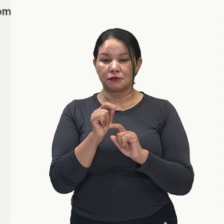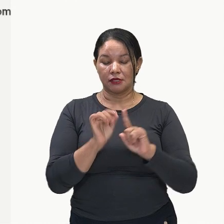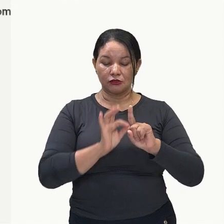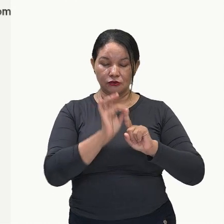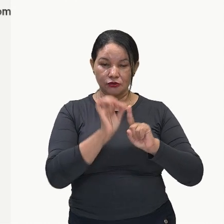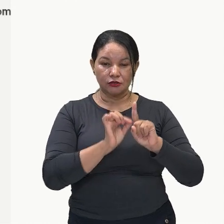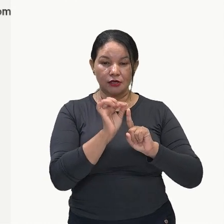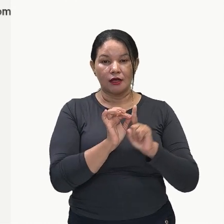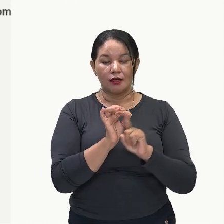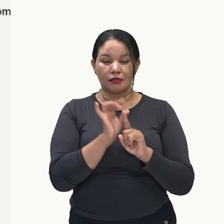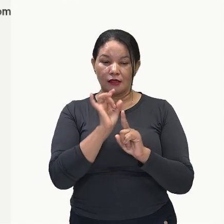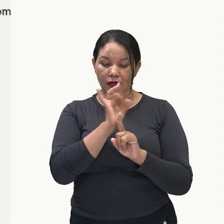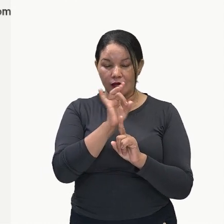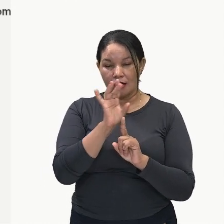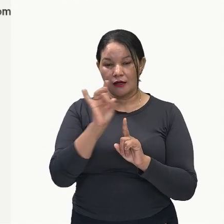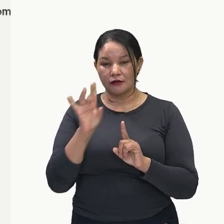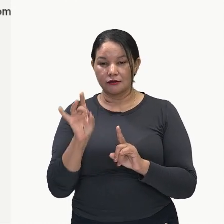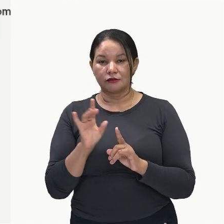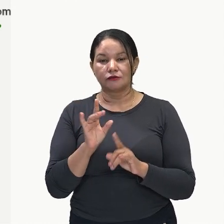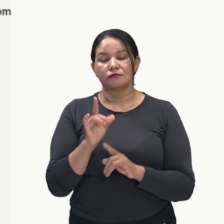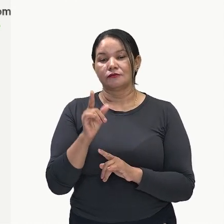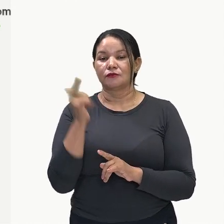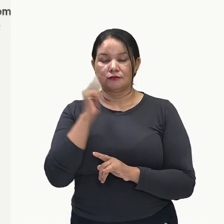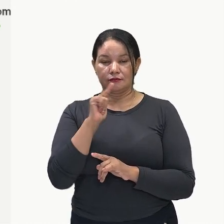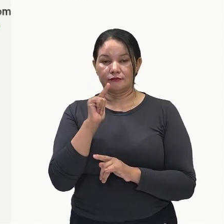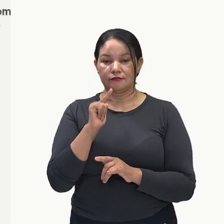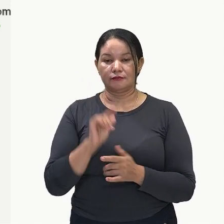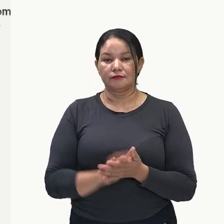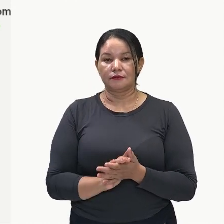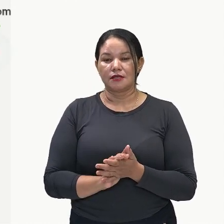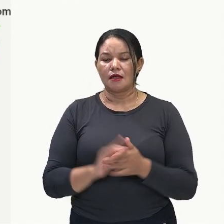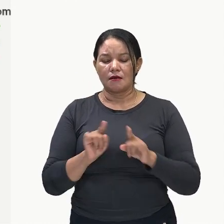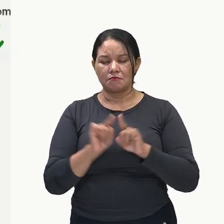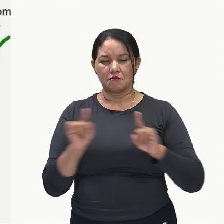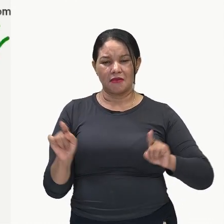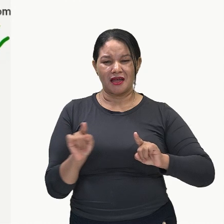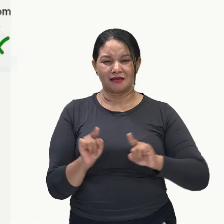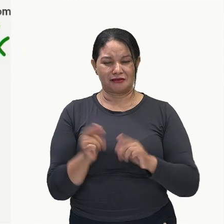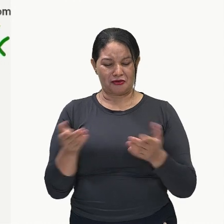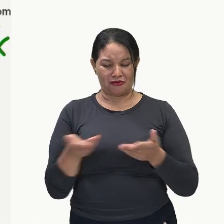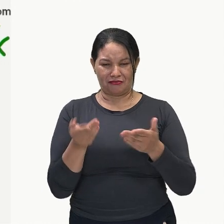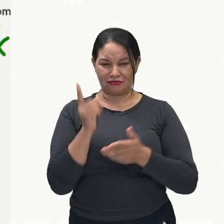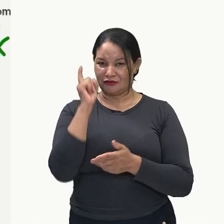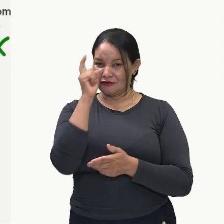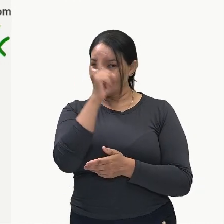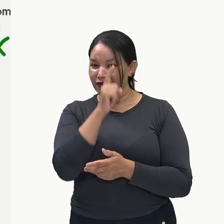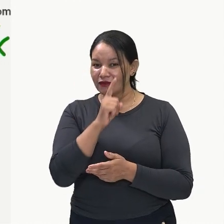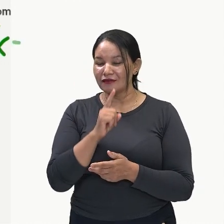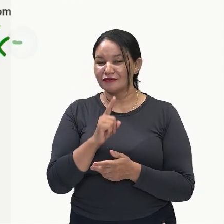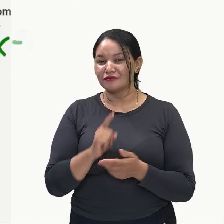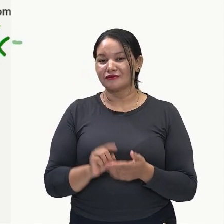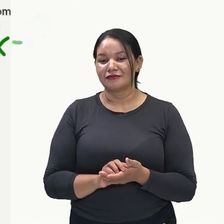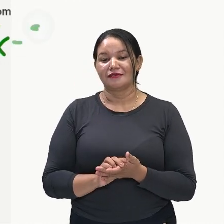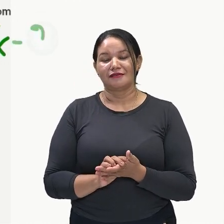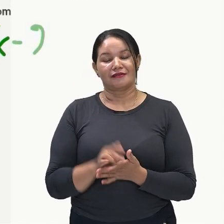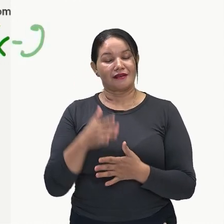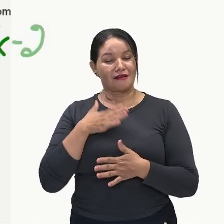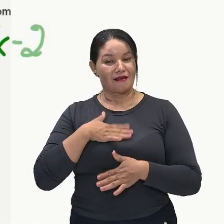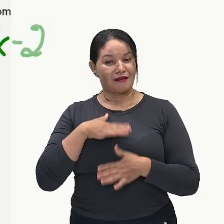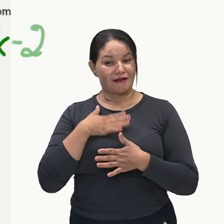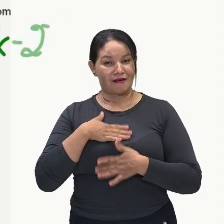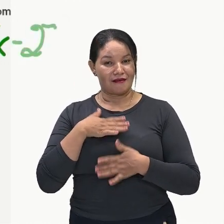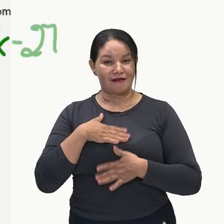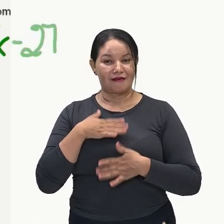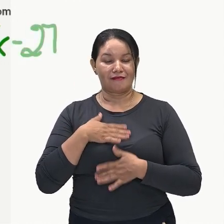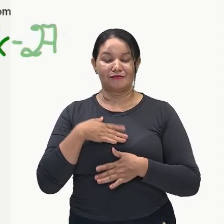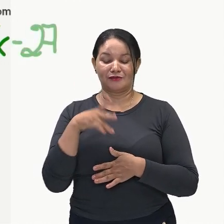cada uma das escalas. Professora, isso daí está ficando difícil. Calma, a